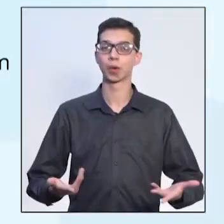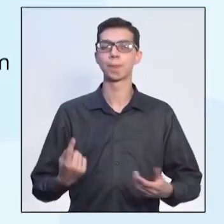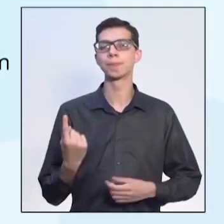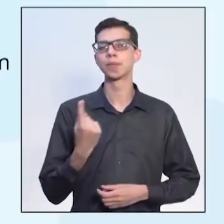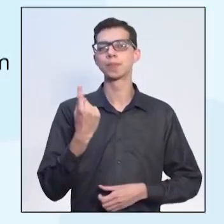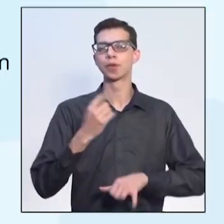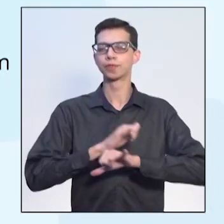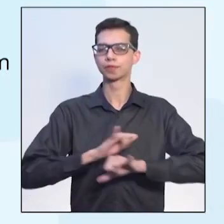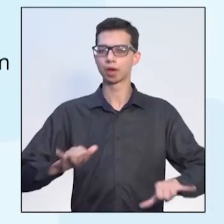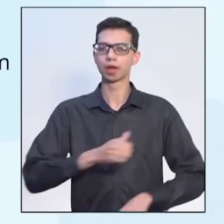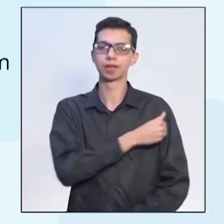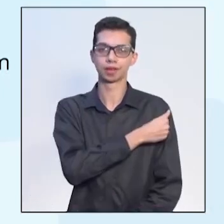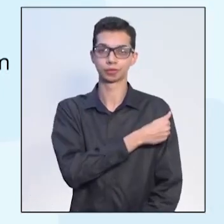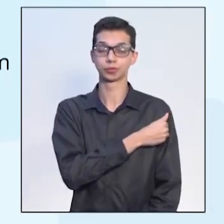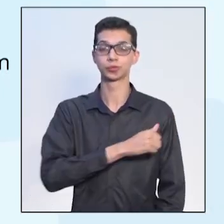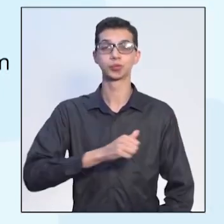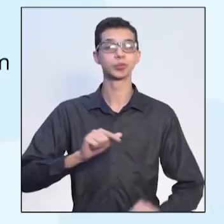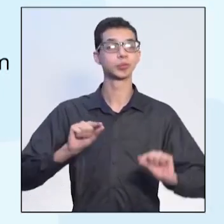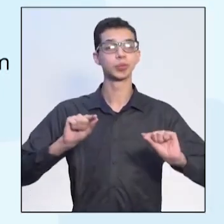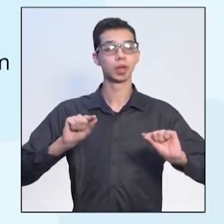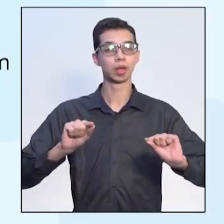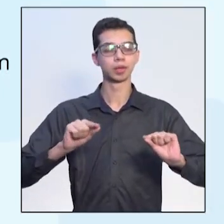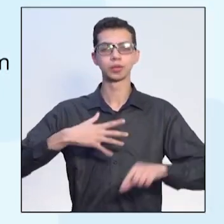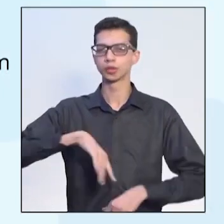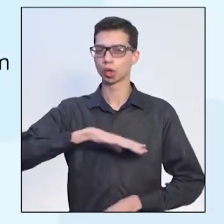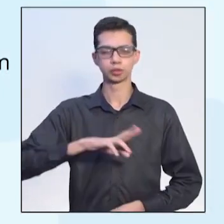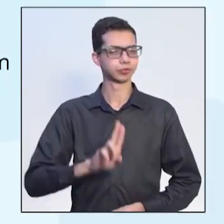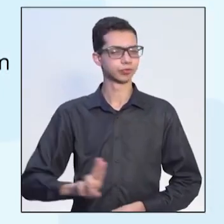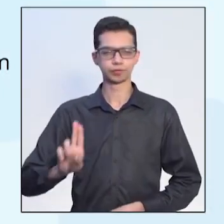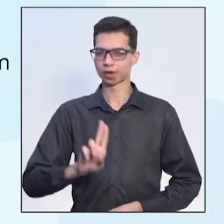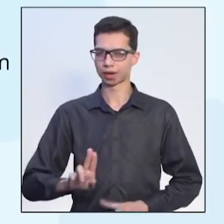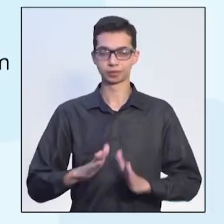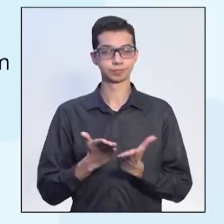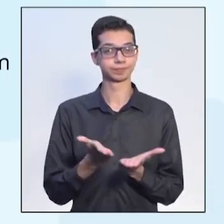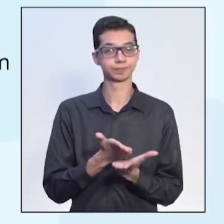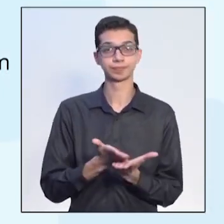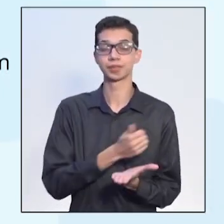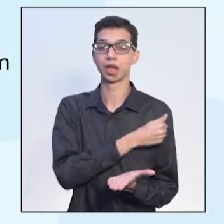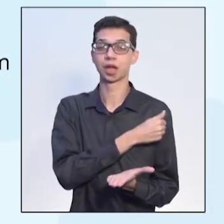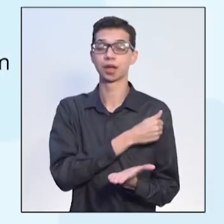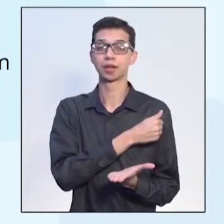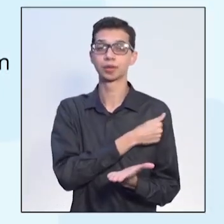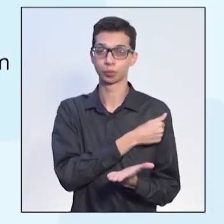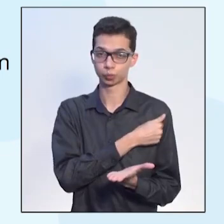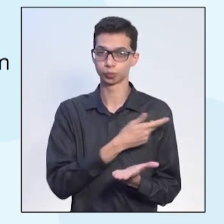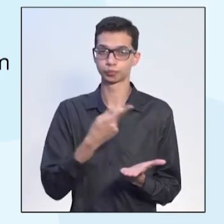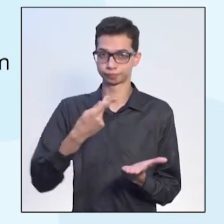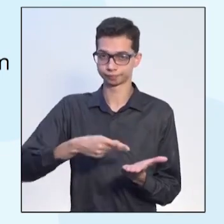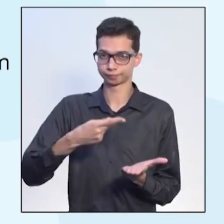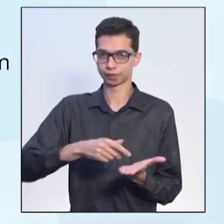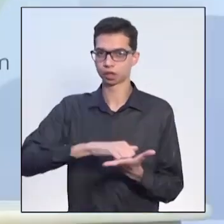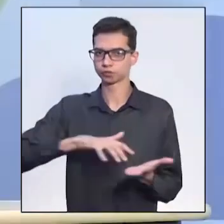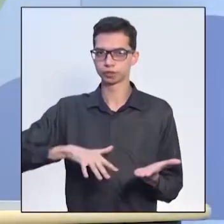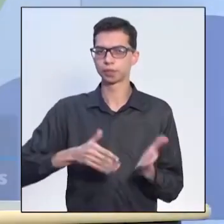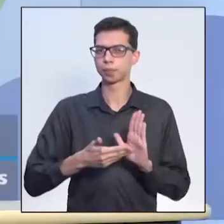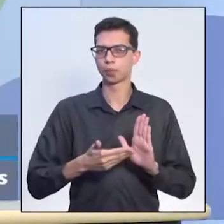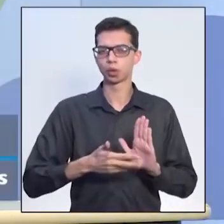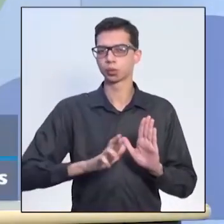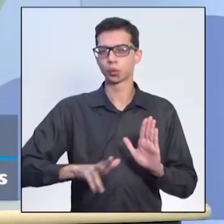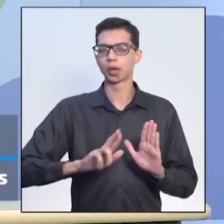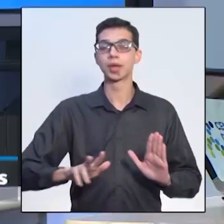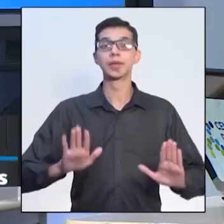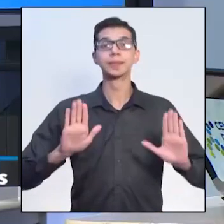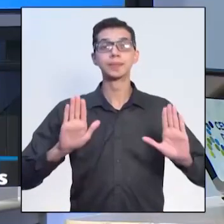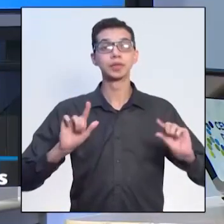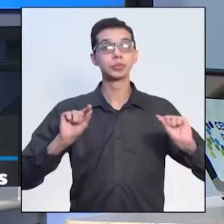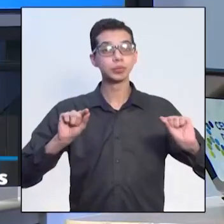que, apesar de não usarmos o caderno do aluno, as atividades ali propostas, nós estamos trabalhando as habilidades do caderno